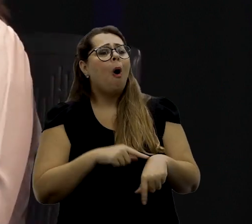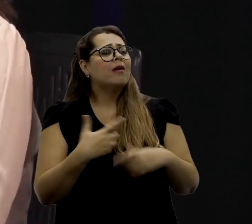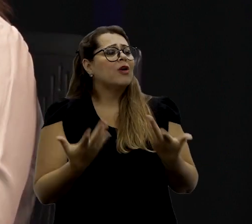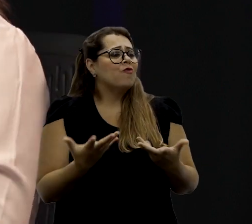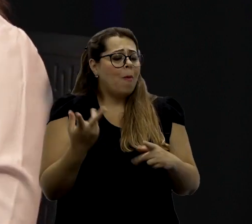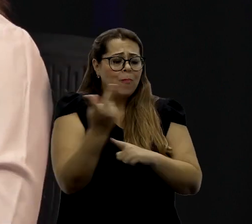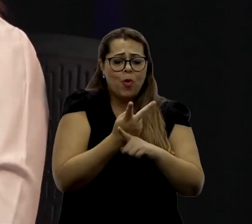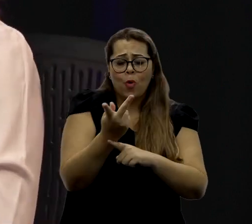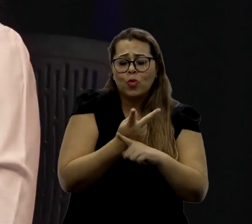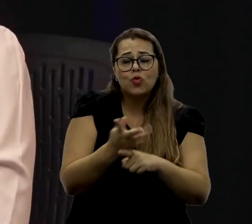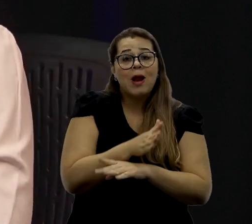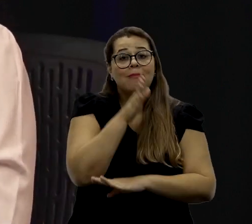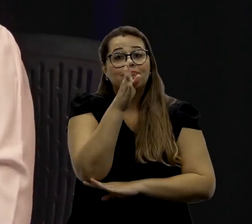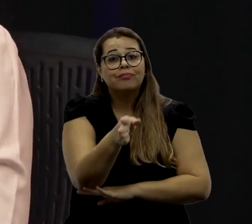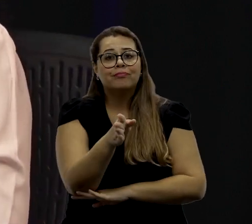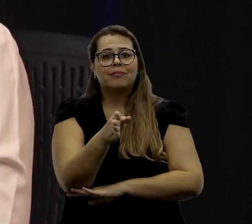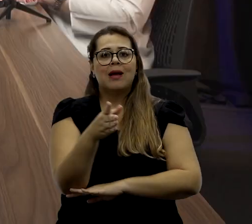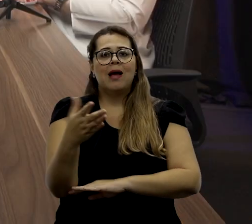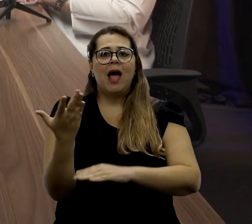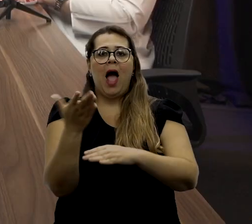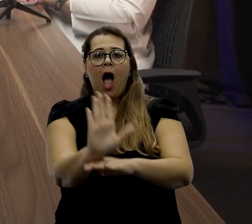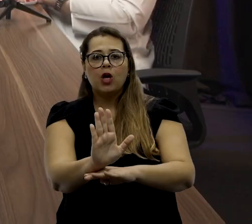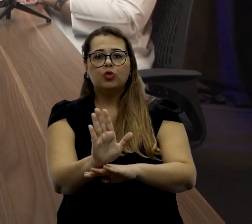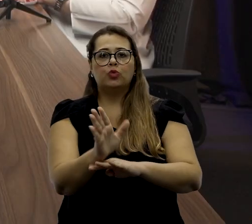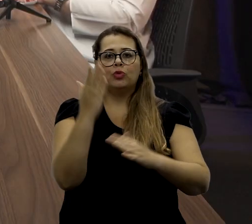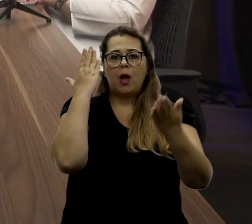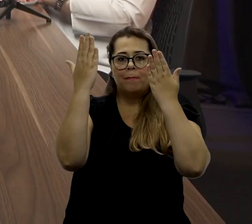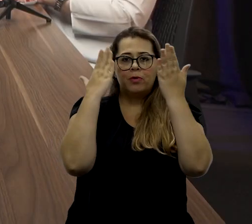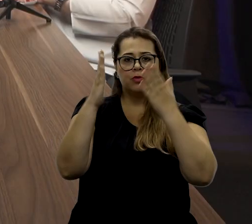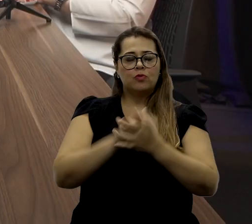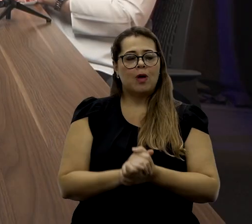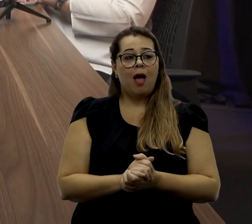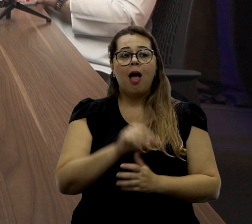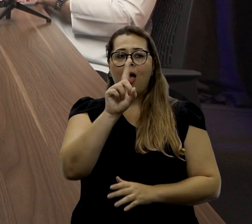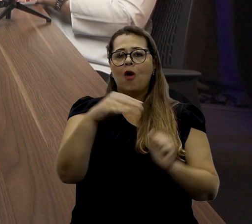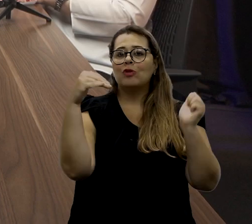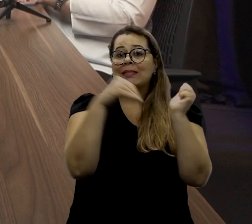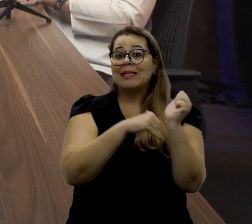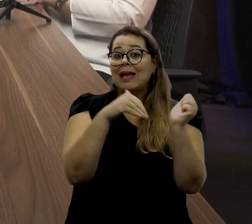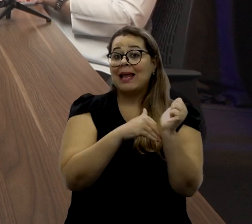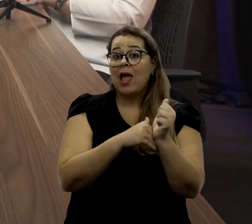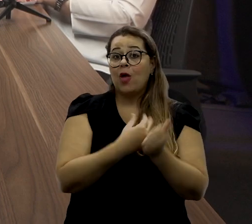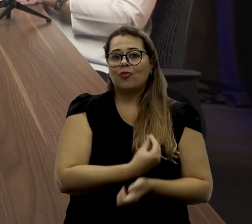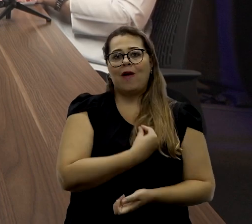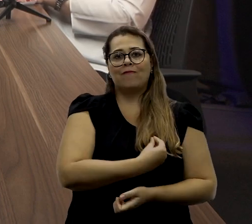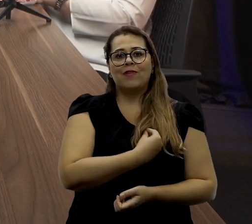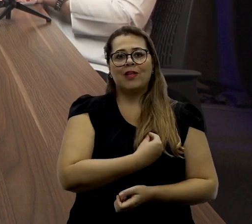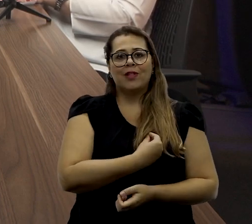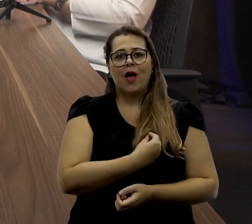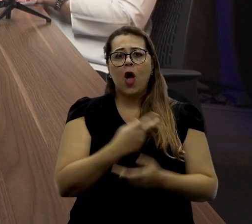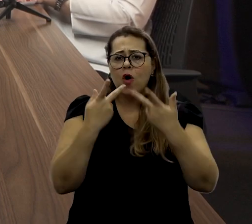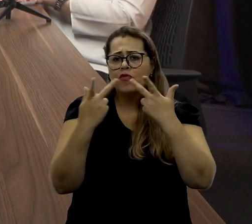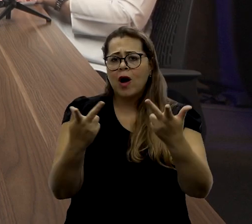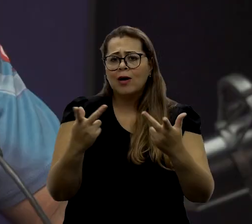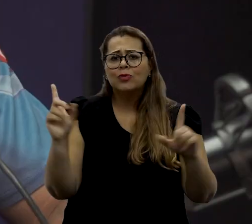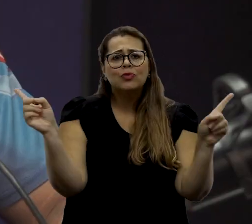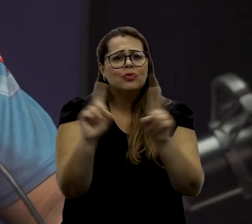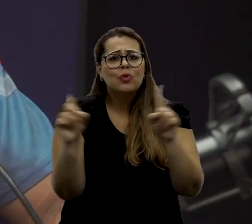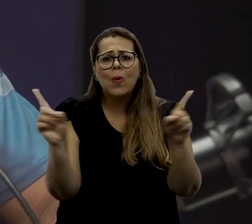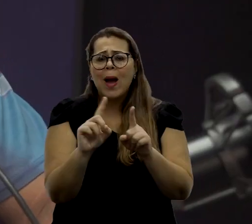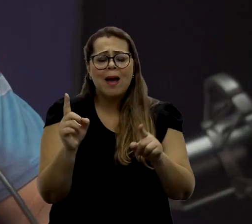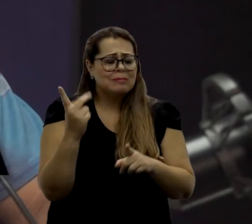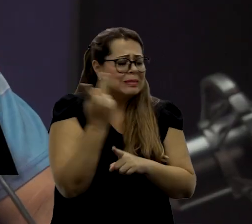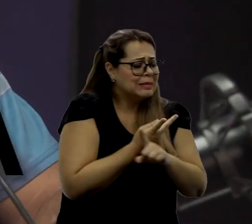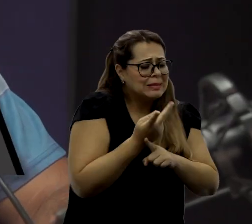uma ajuda psiquiátrica? É interessante falar, é uma frase que eu acho linda. O segredo da vida não é você correr atrás das